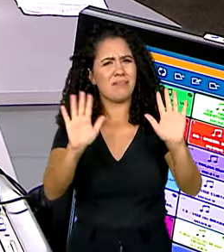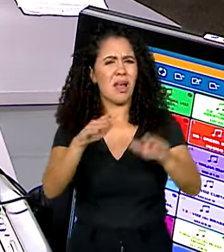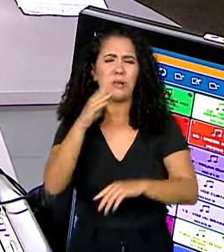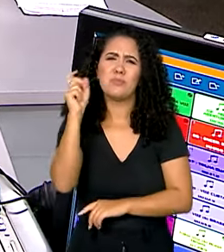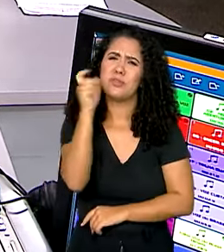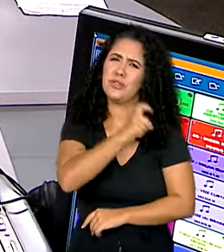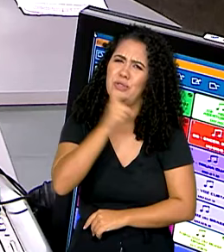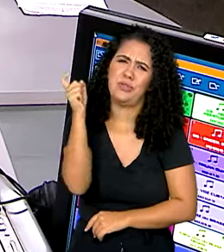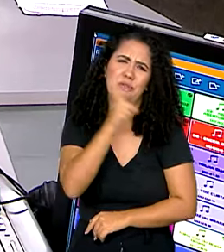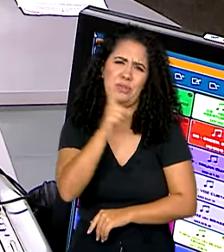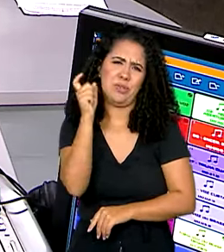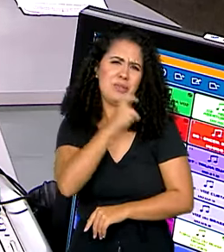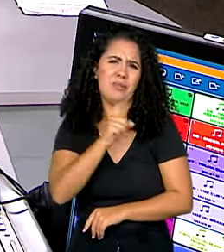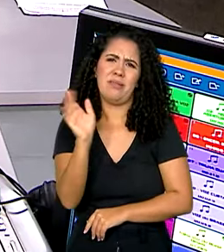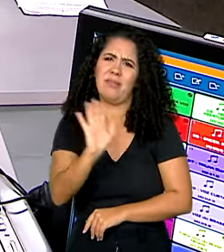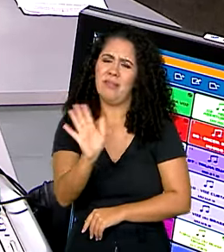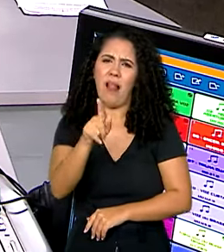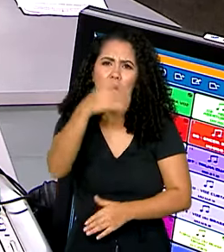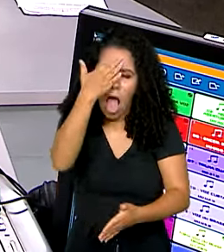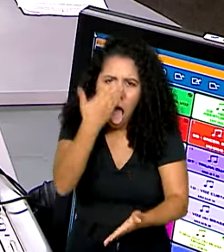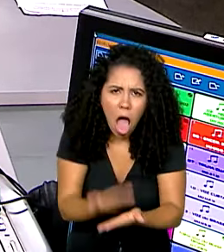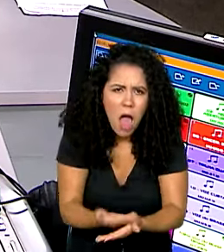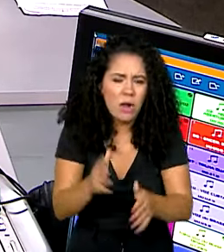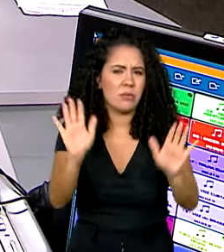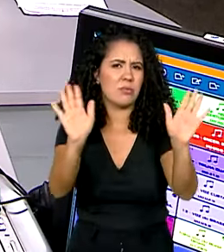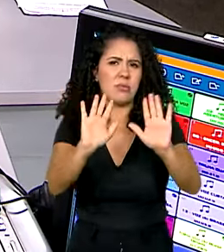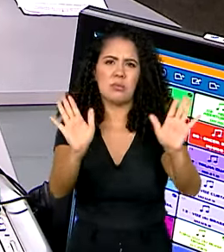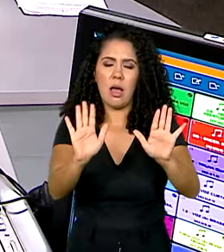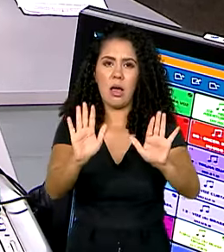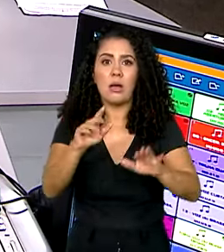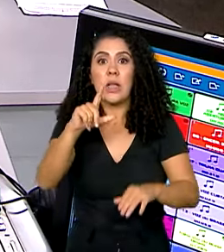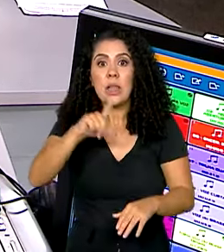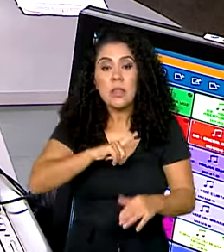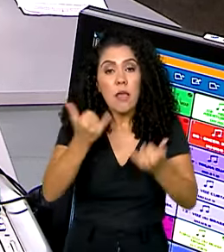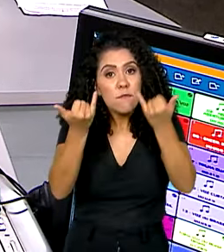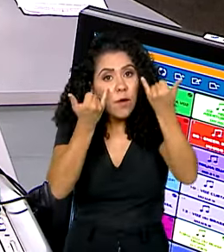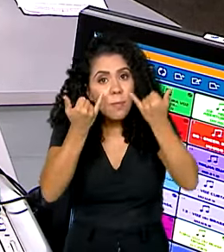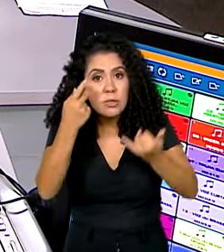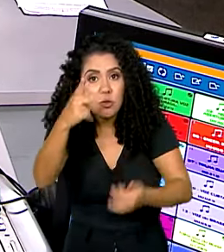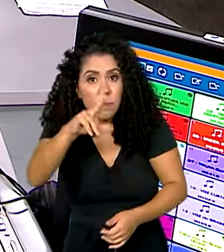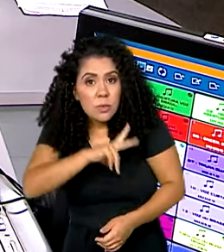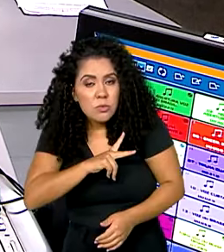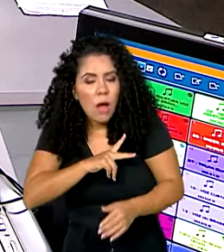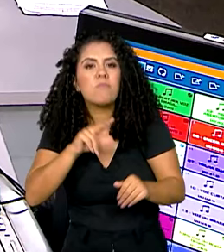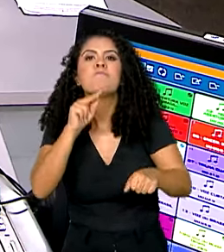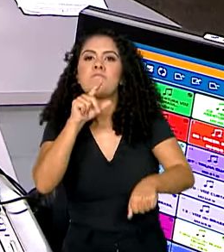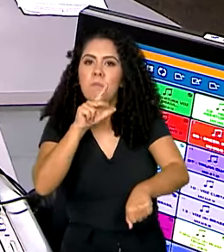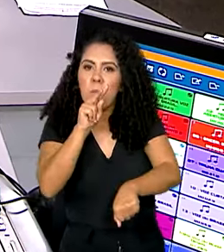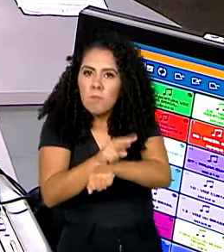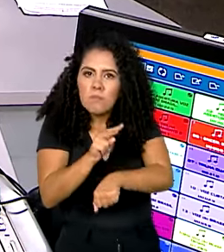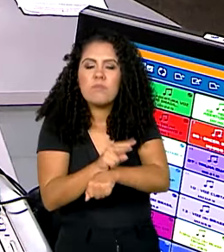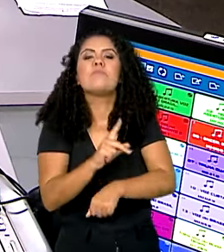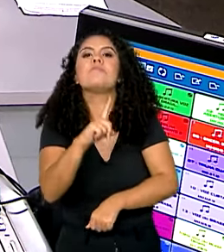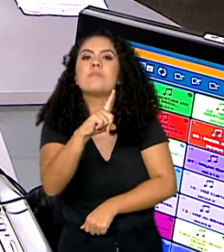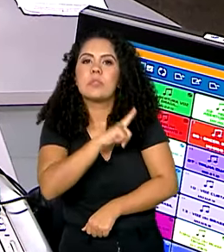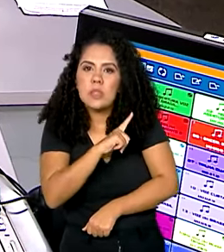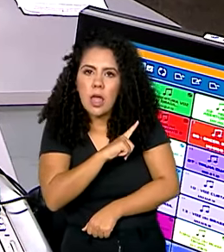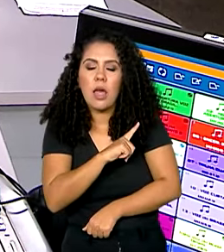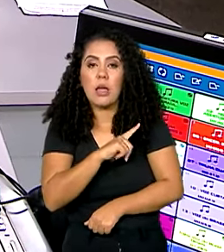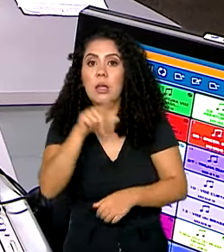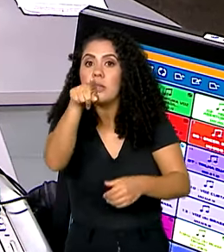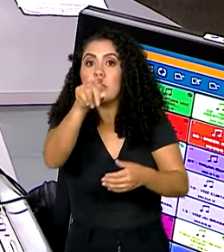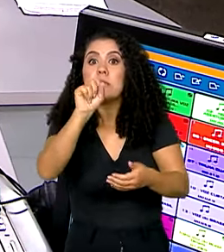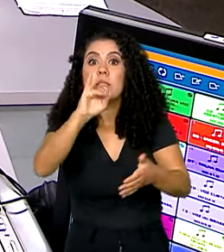mentira, não caia nessa. Você está com os dados protegidos e com o celular seguro, você com um clique, se